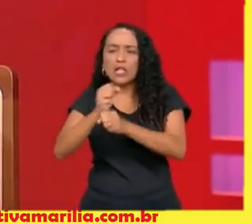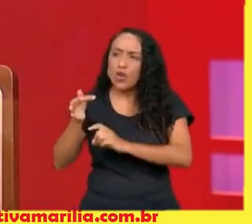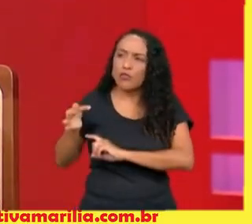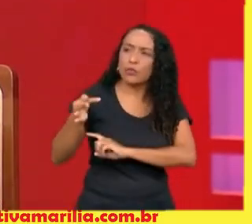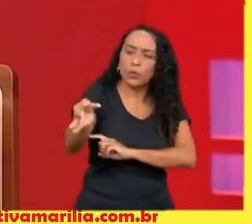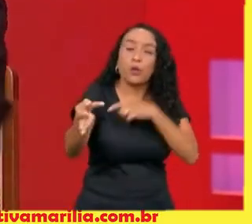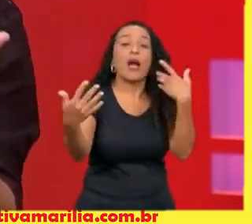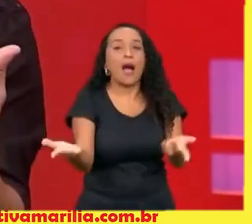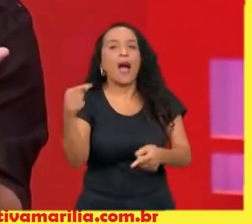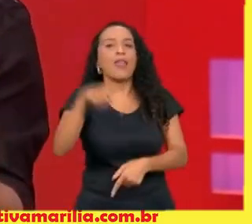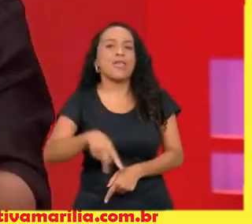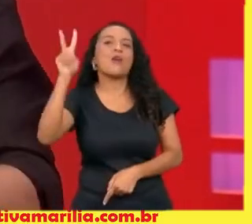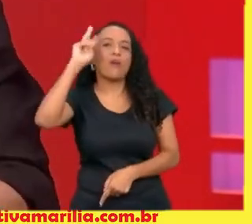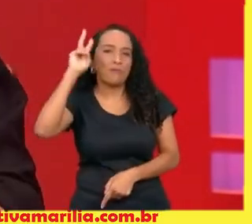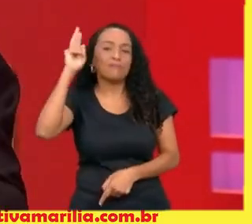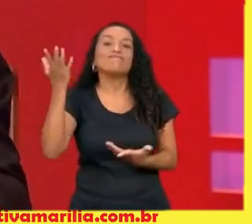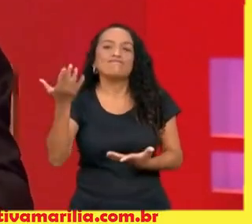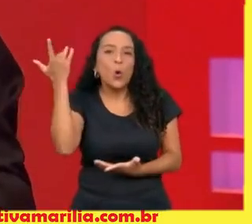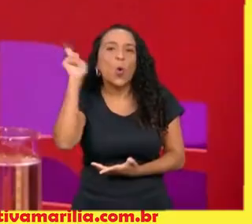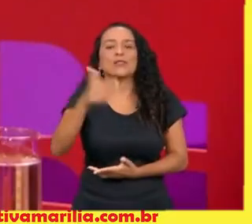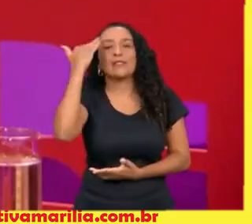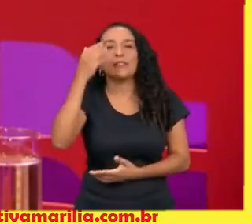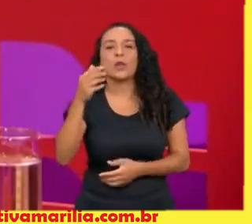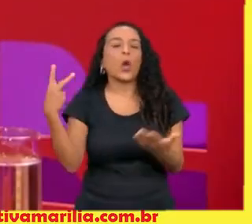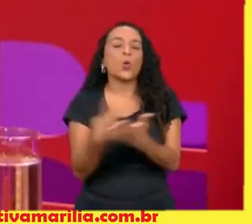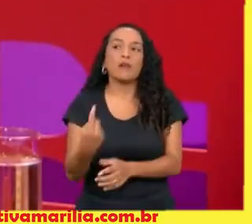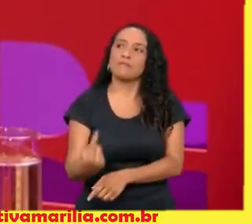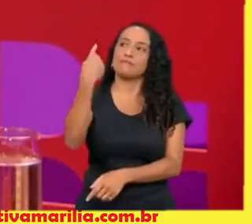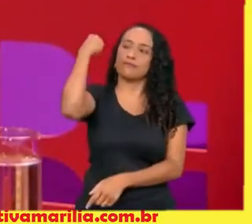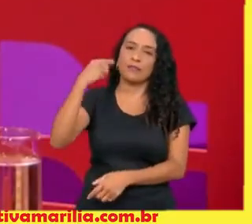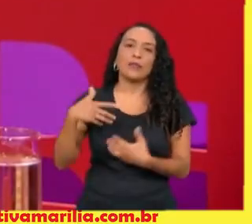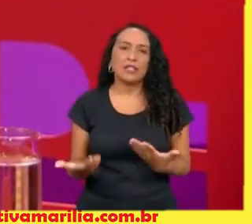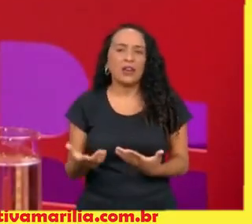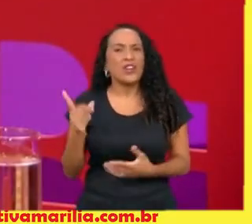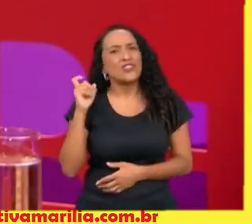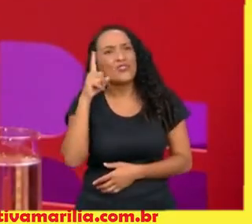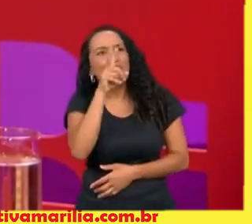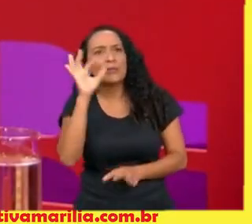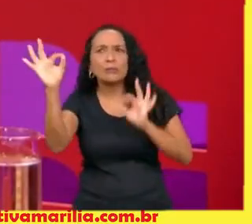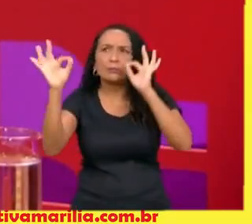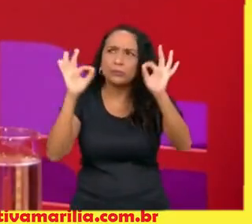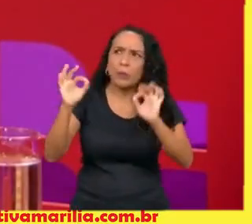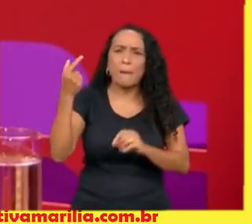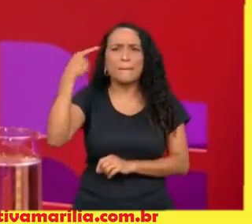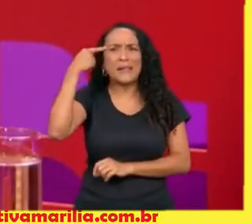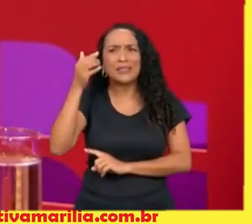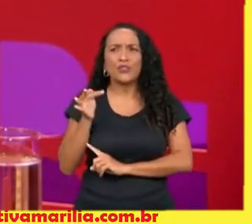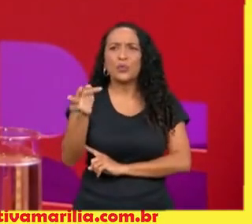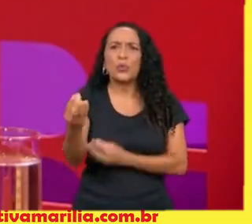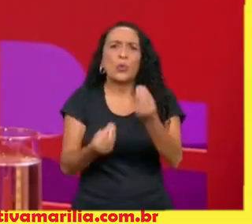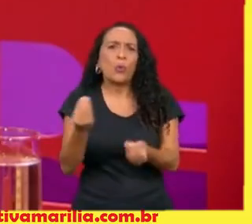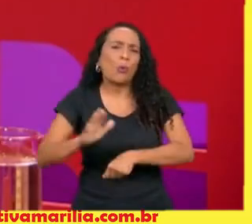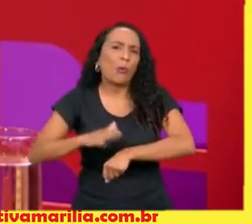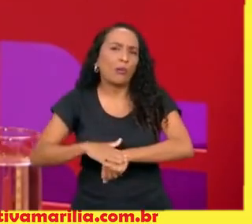que eu entendi o que tinha acontecido no passado? Olha, é muito difícil para um analista fazer prognóstico. A gente olha tanto